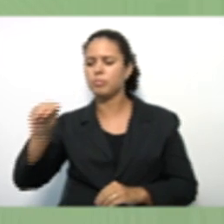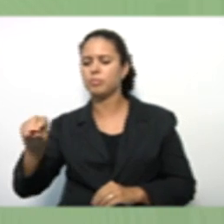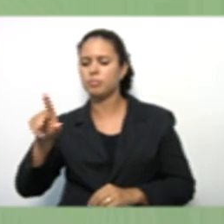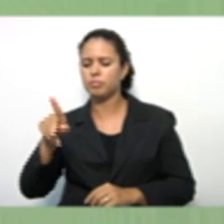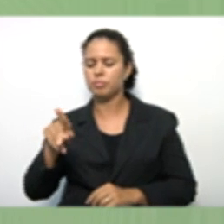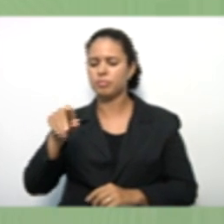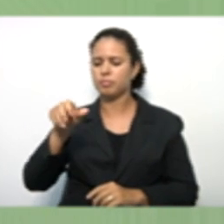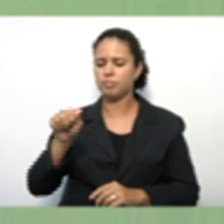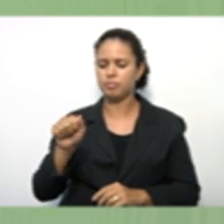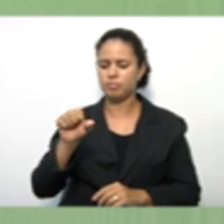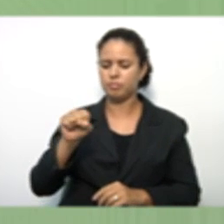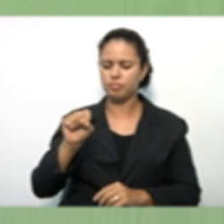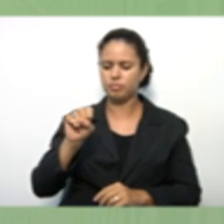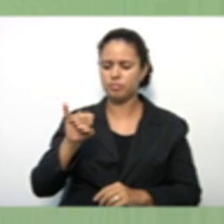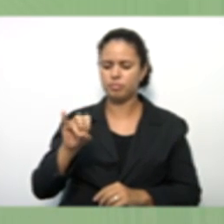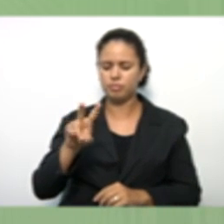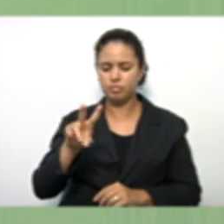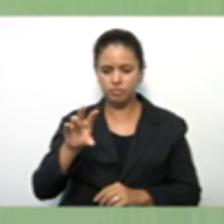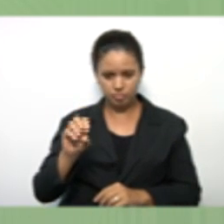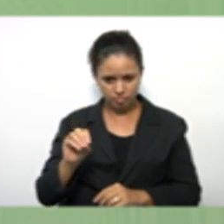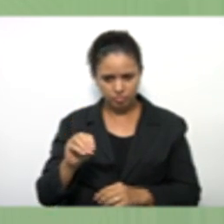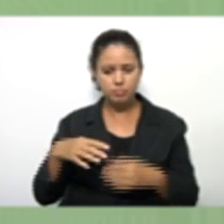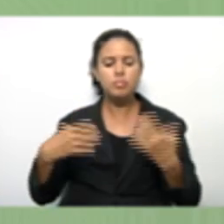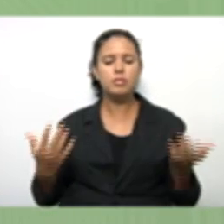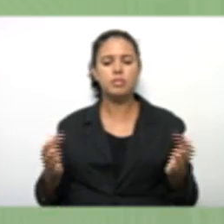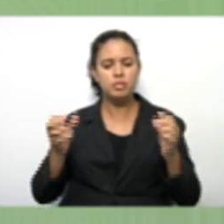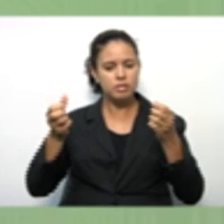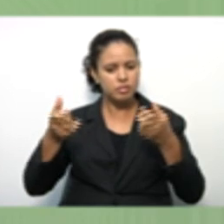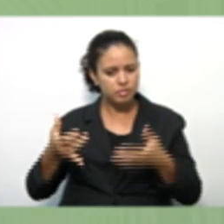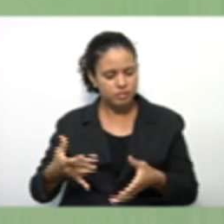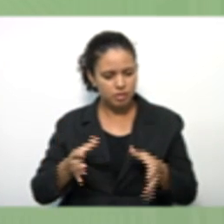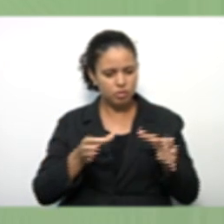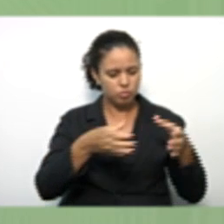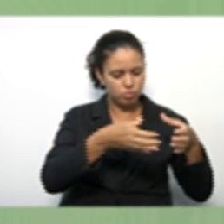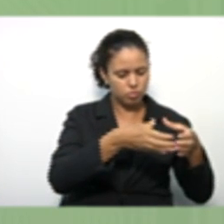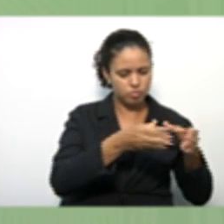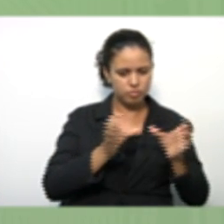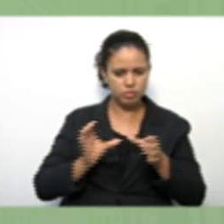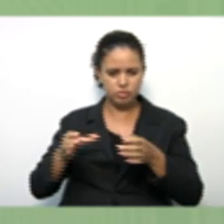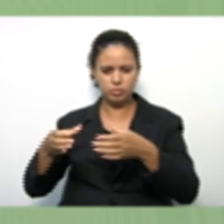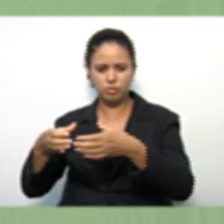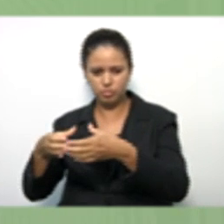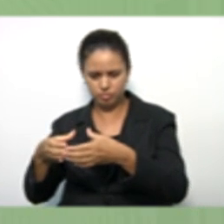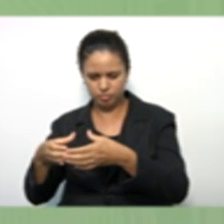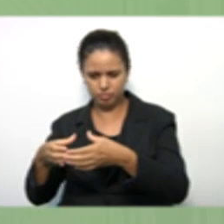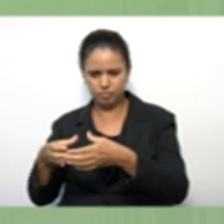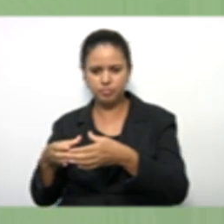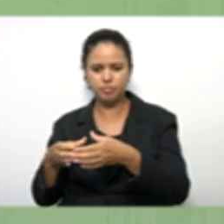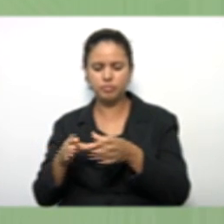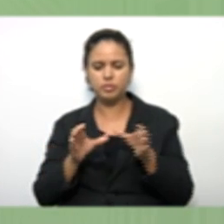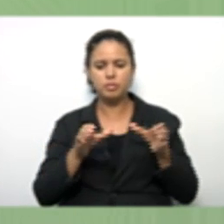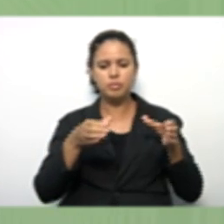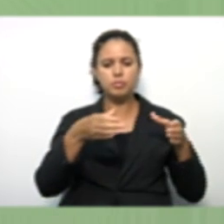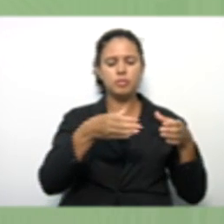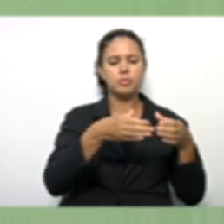Nós não falamos na aula que a gente agrupa os iguais. Então, vamos lá agrupar eles? Vamos